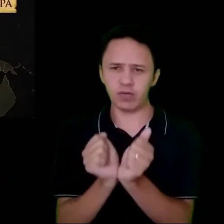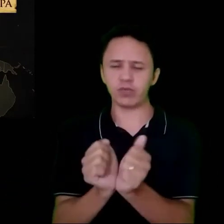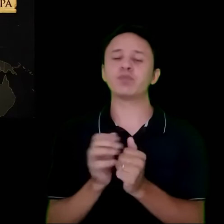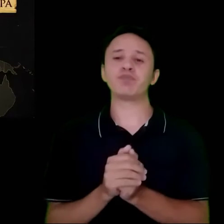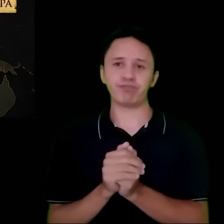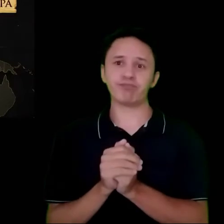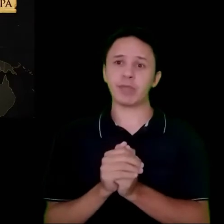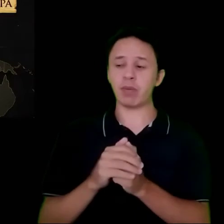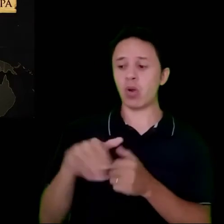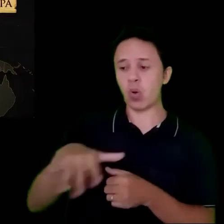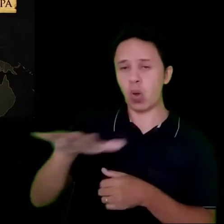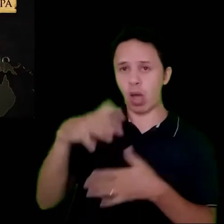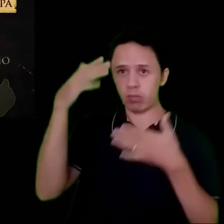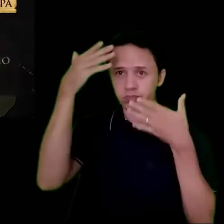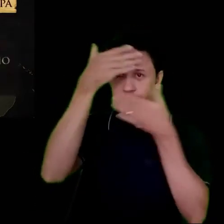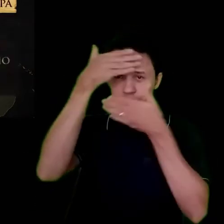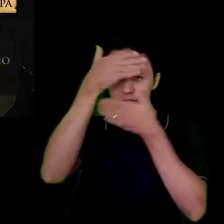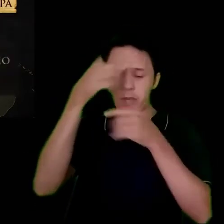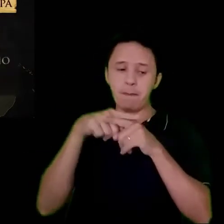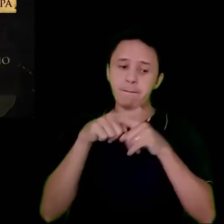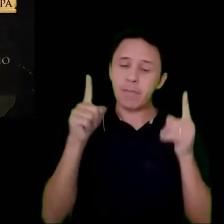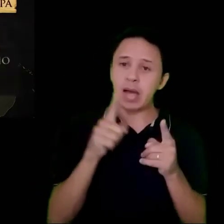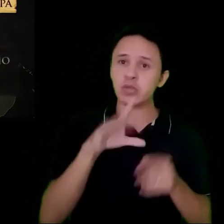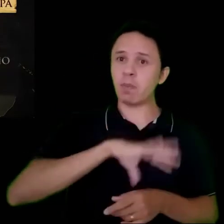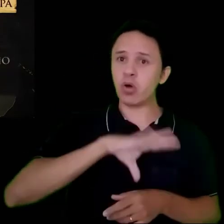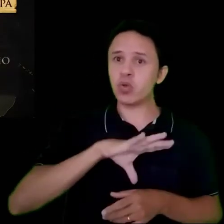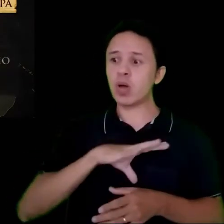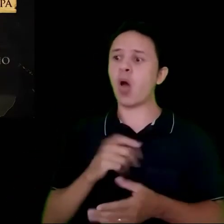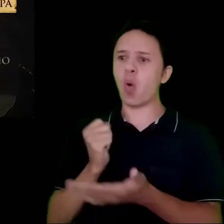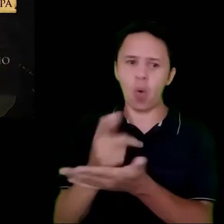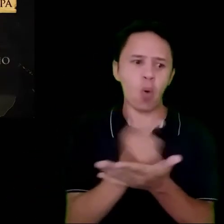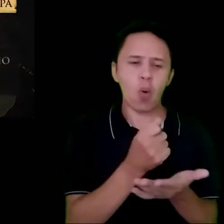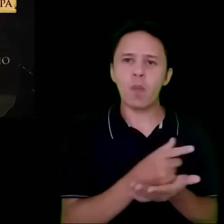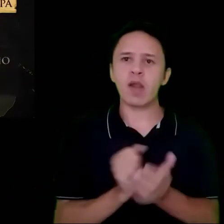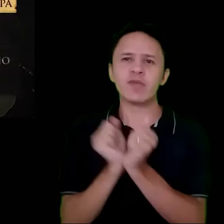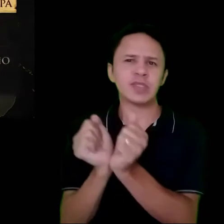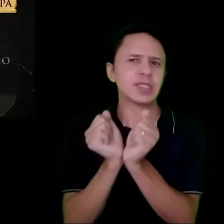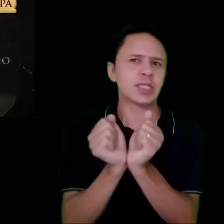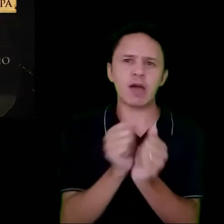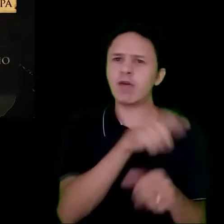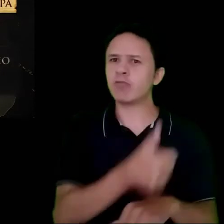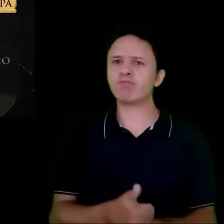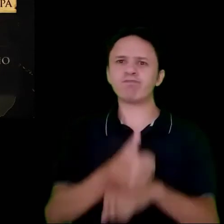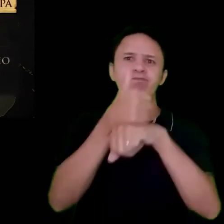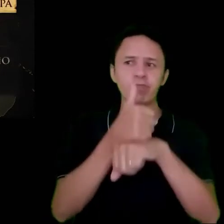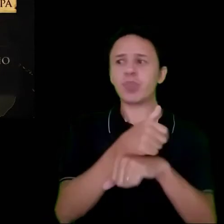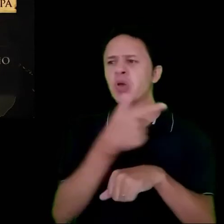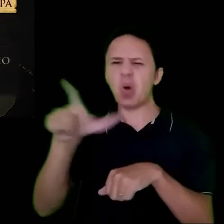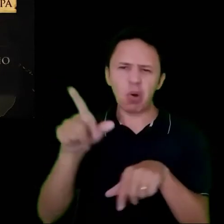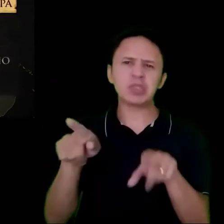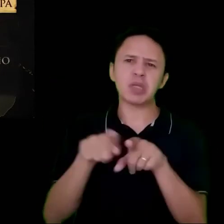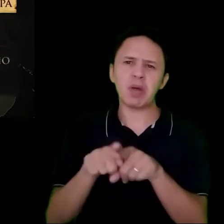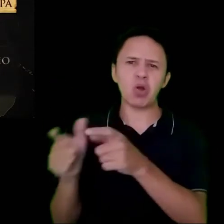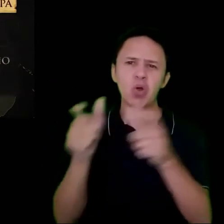indo além dos territórios muçulmanos, Portugal já está totalmente comprometido com o comércio de africanos escravizados. Outras potências